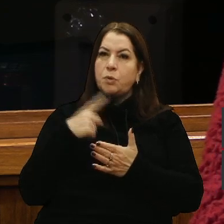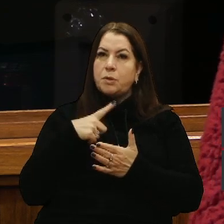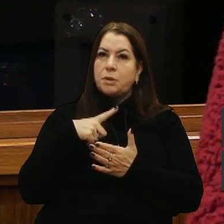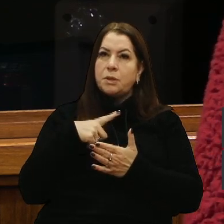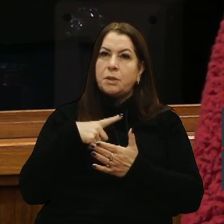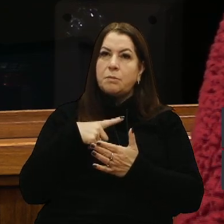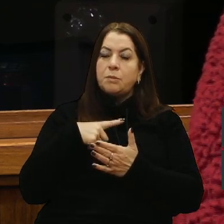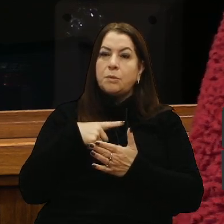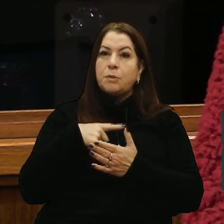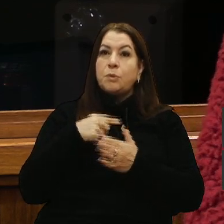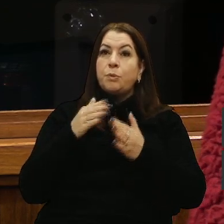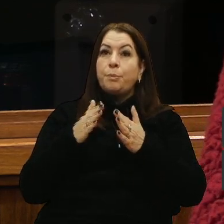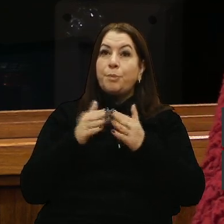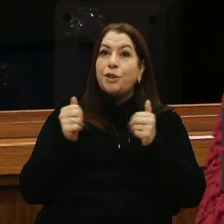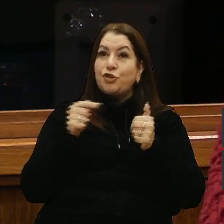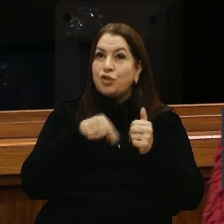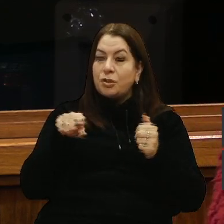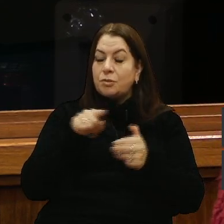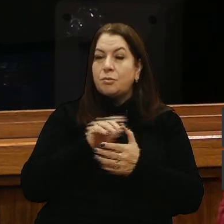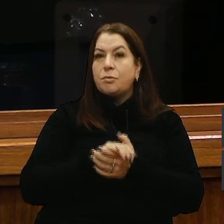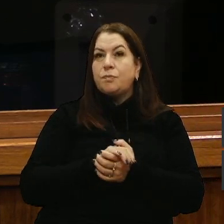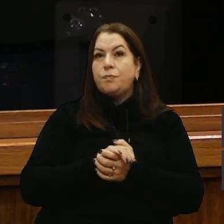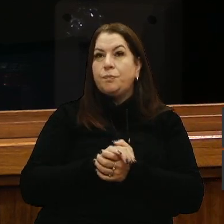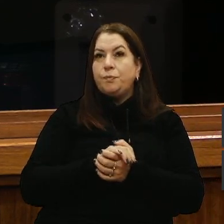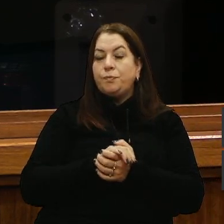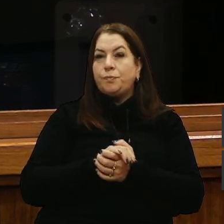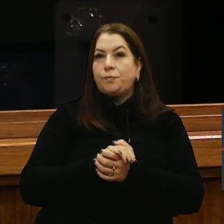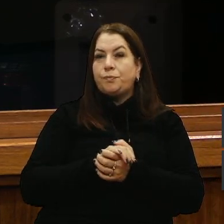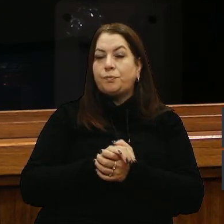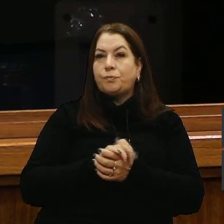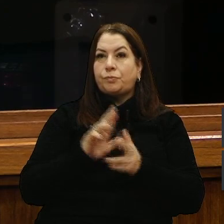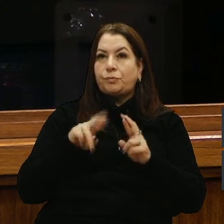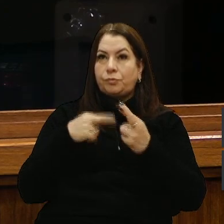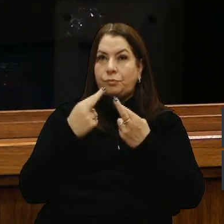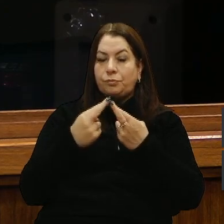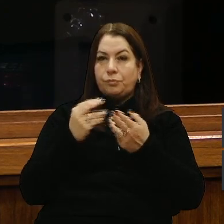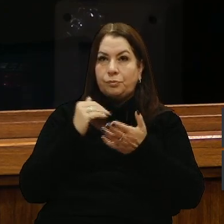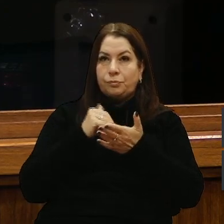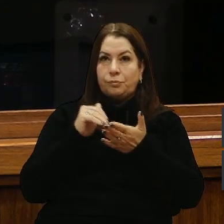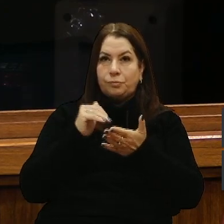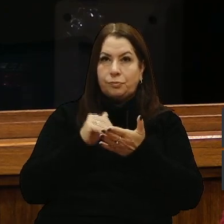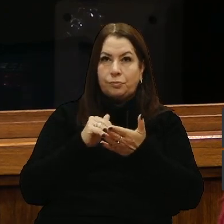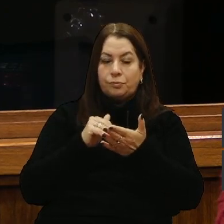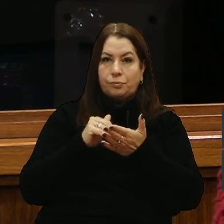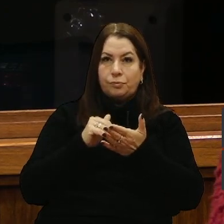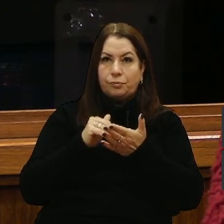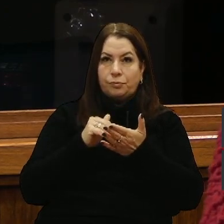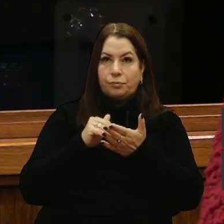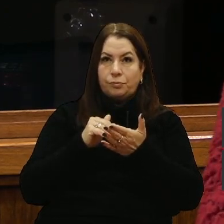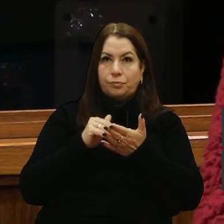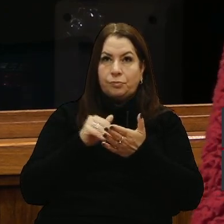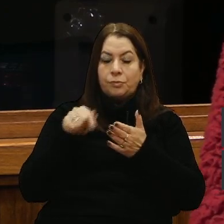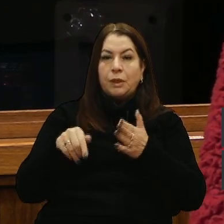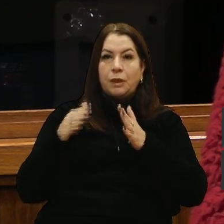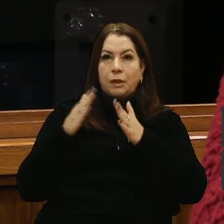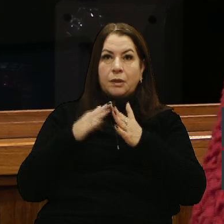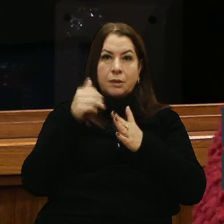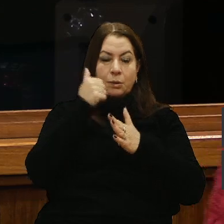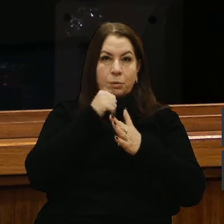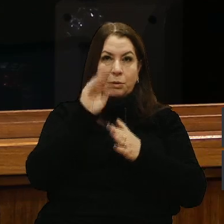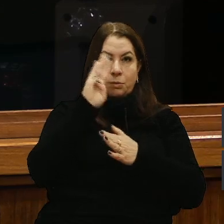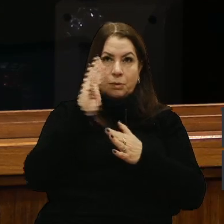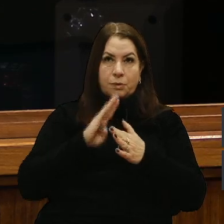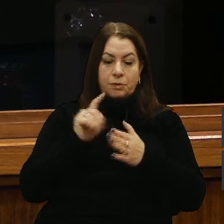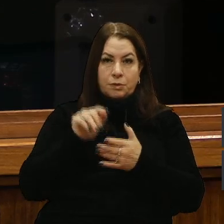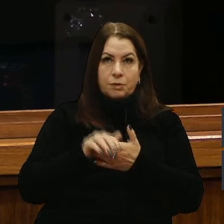com pedidos para uma reunião com o secretário, à época onde estava a Casa da Mulher Brasileira,